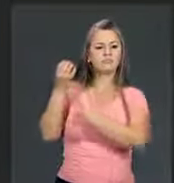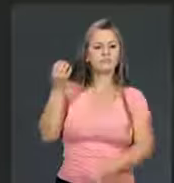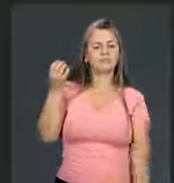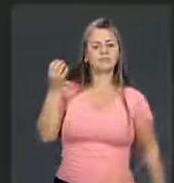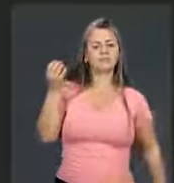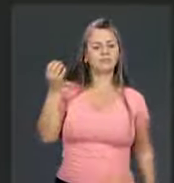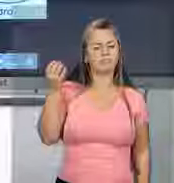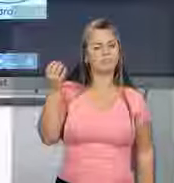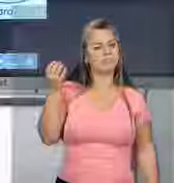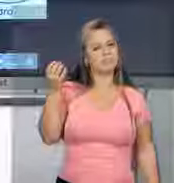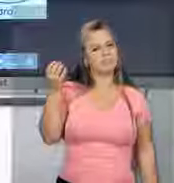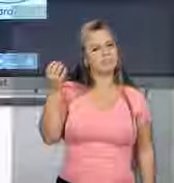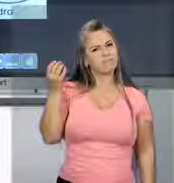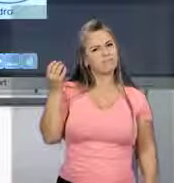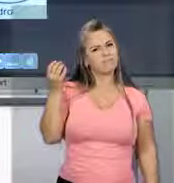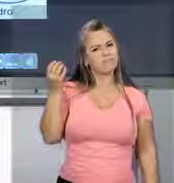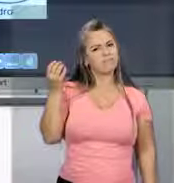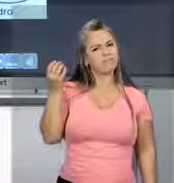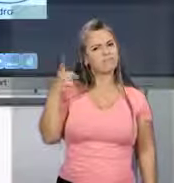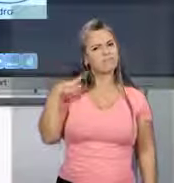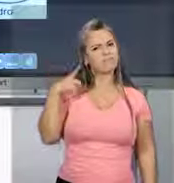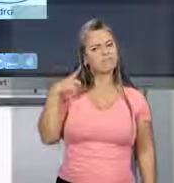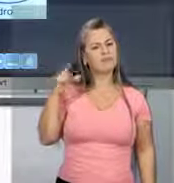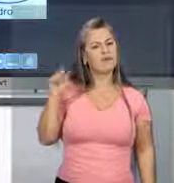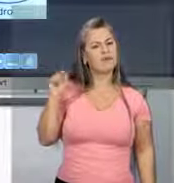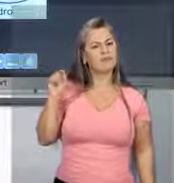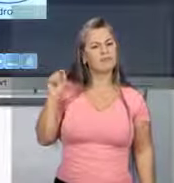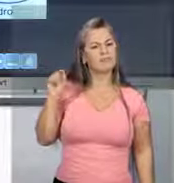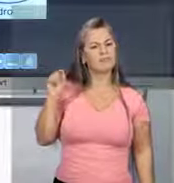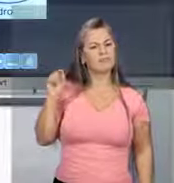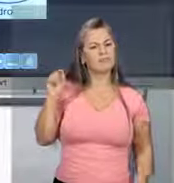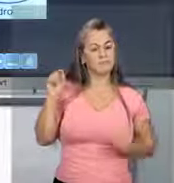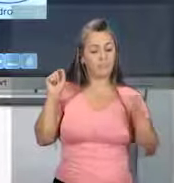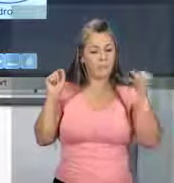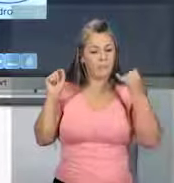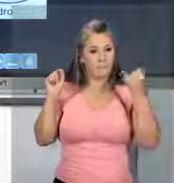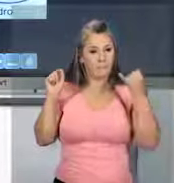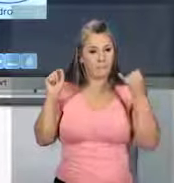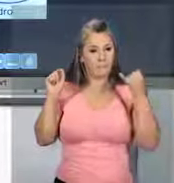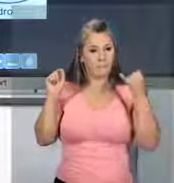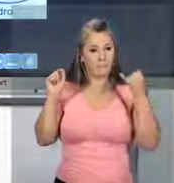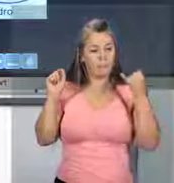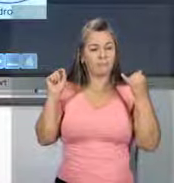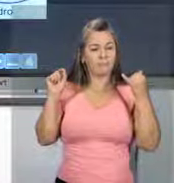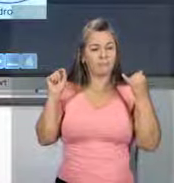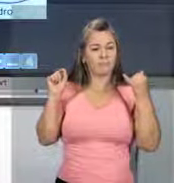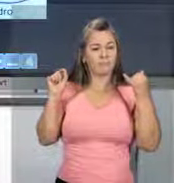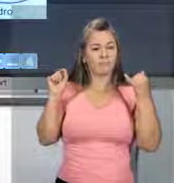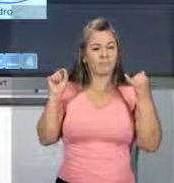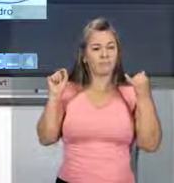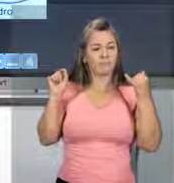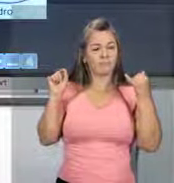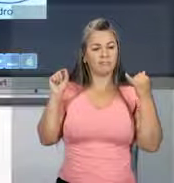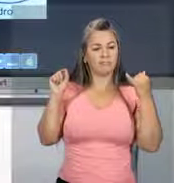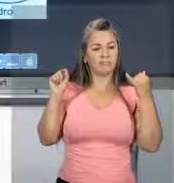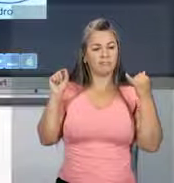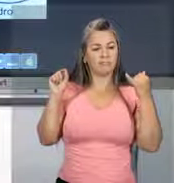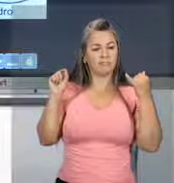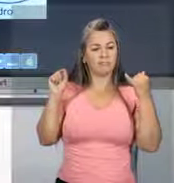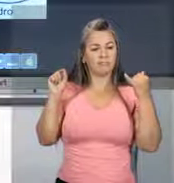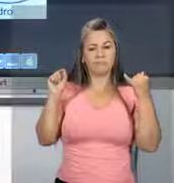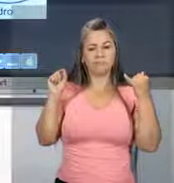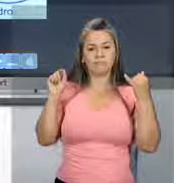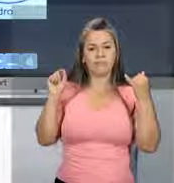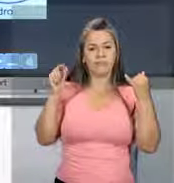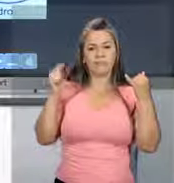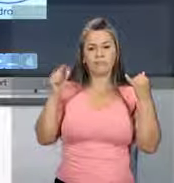extremidade. Então, nós temos uma extremidade com os 2 potenciais e a outra extremidade livre. Não